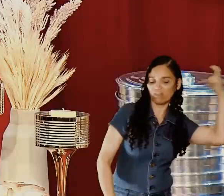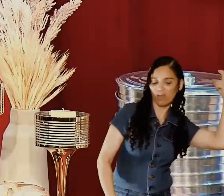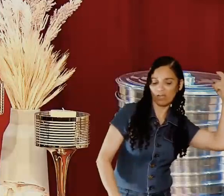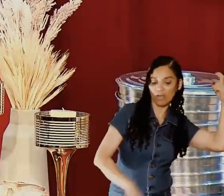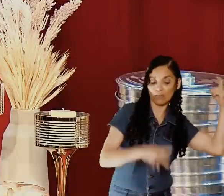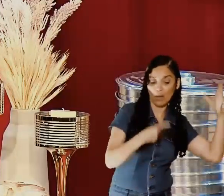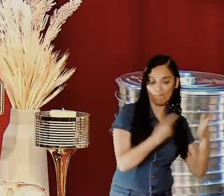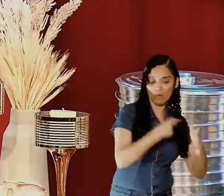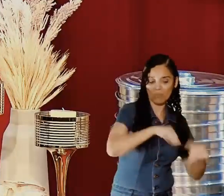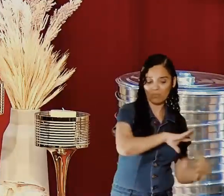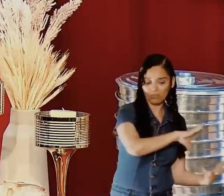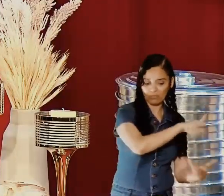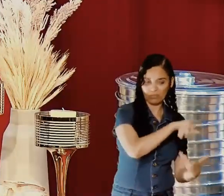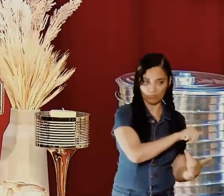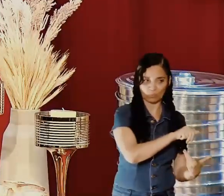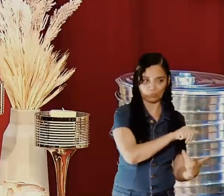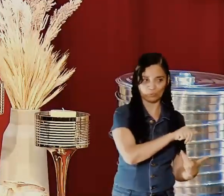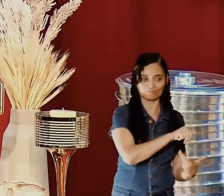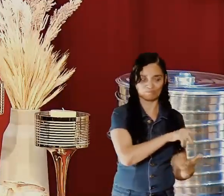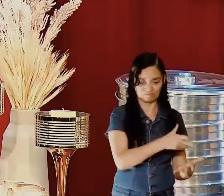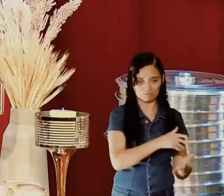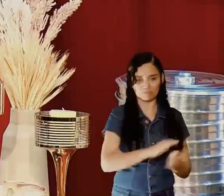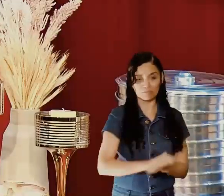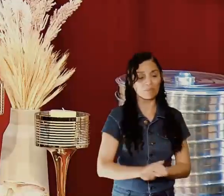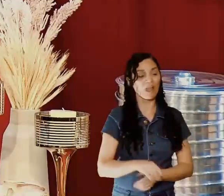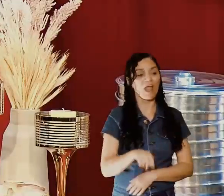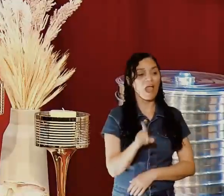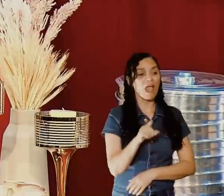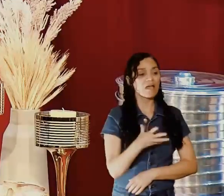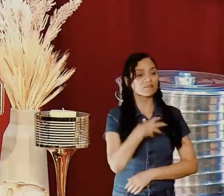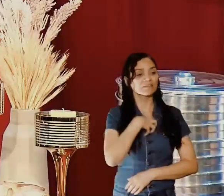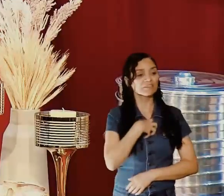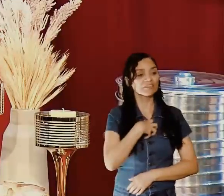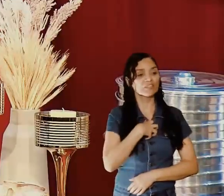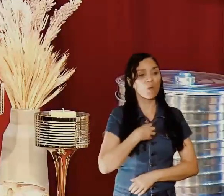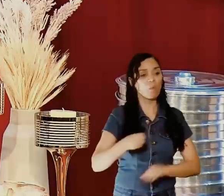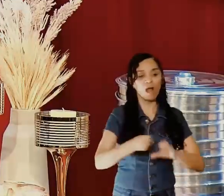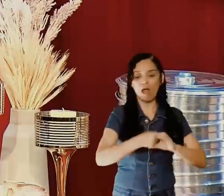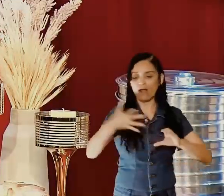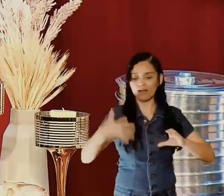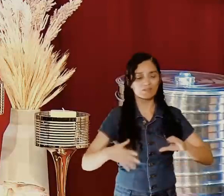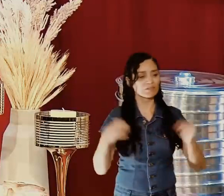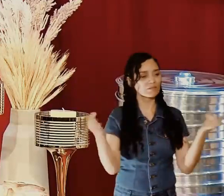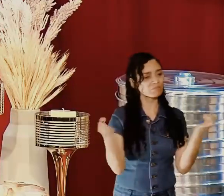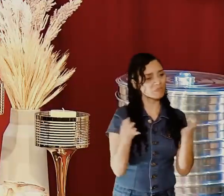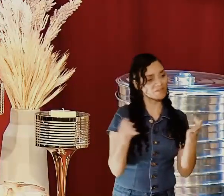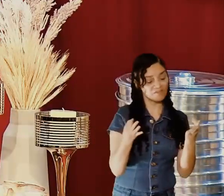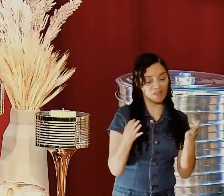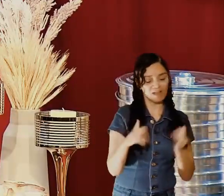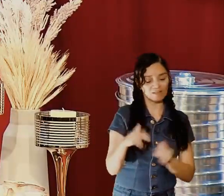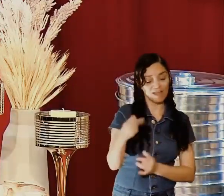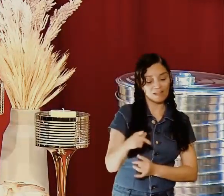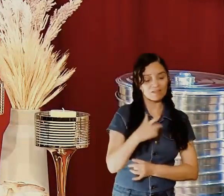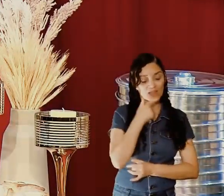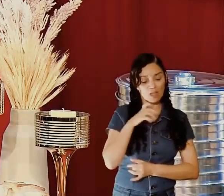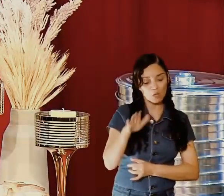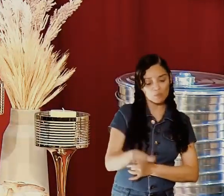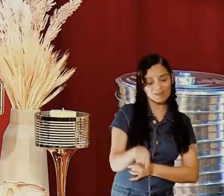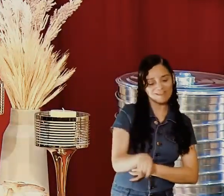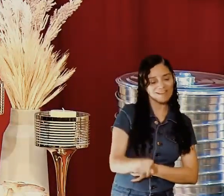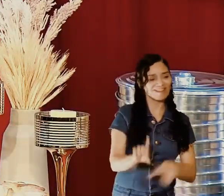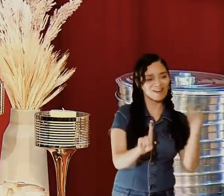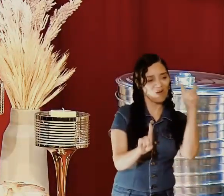é uma característica do rei perfeito, um rei que é dotado de sabedoria, de